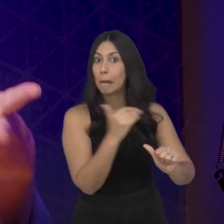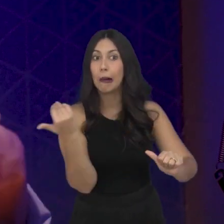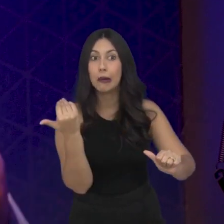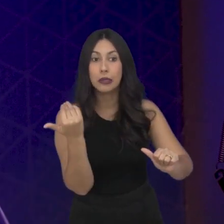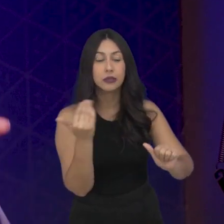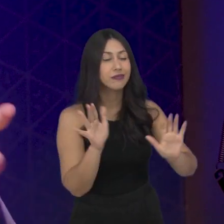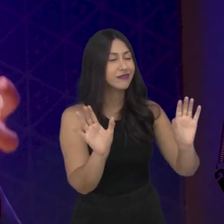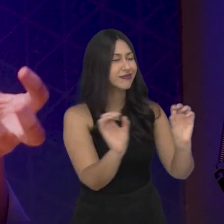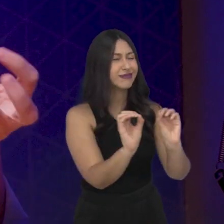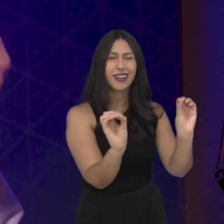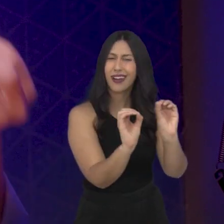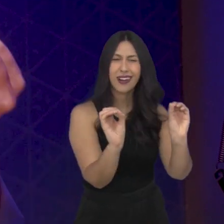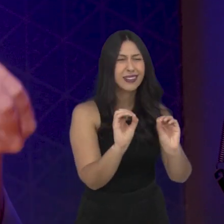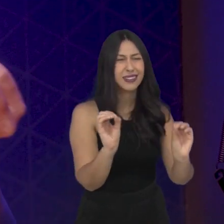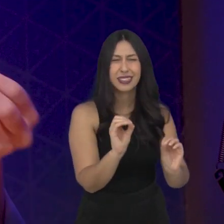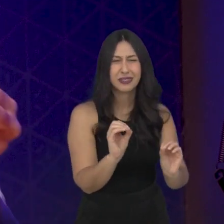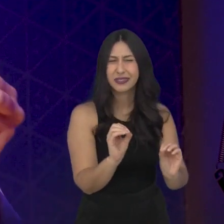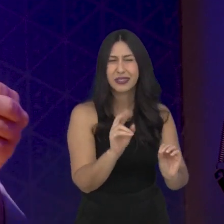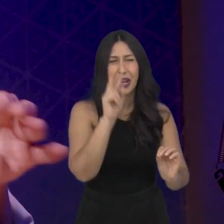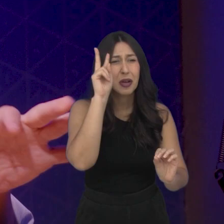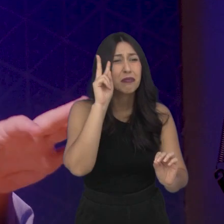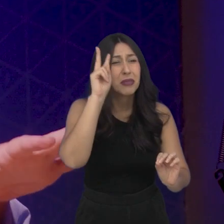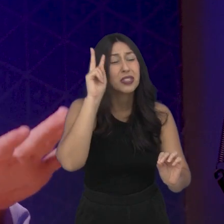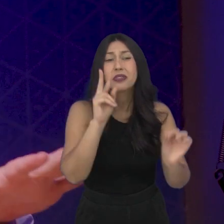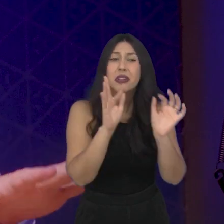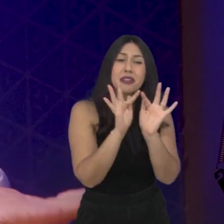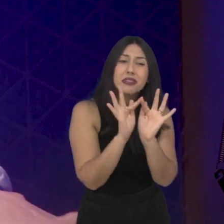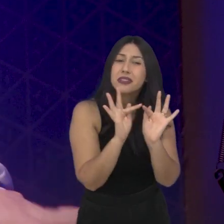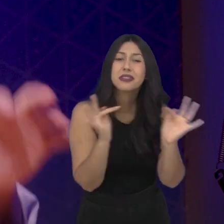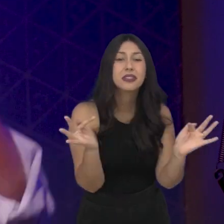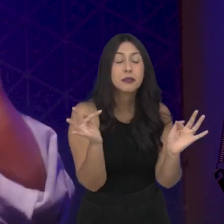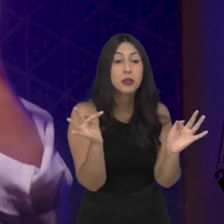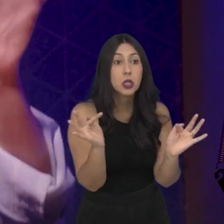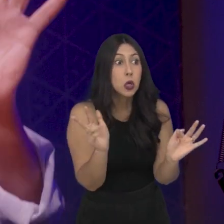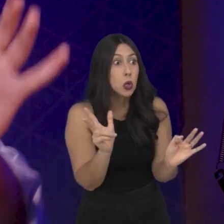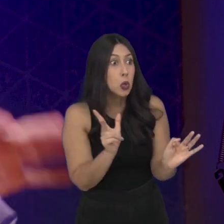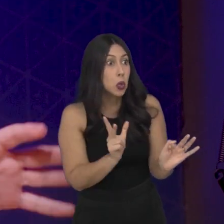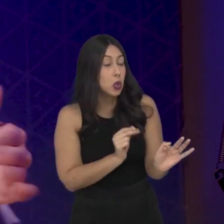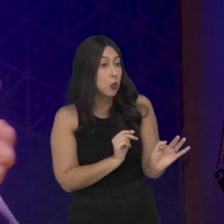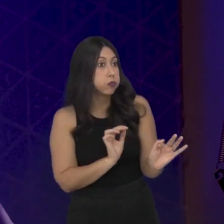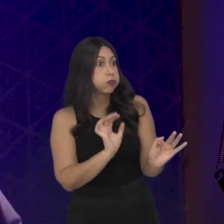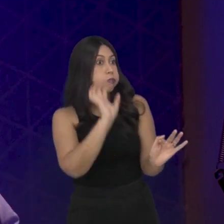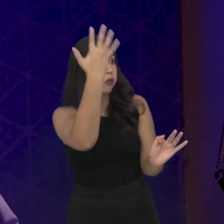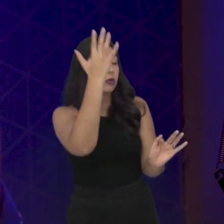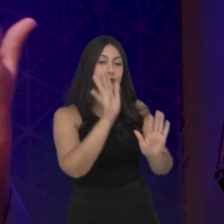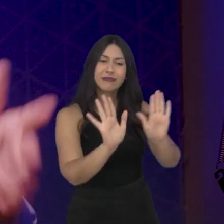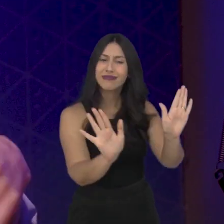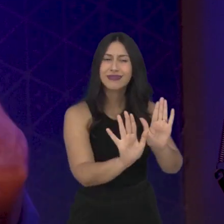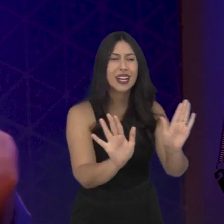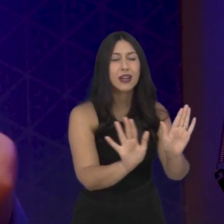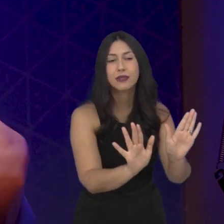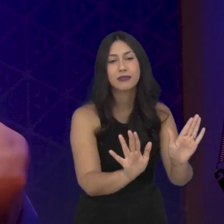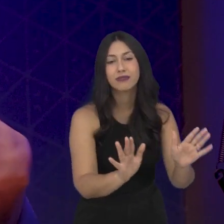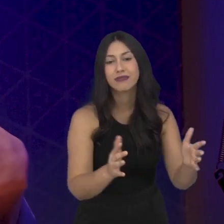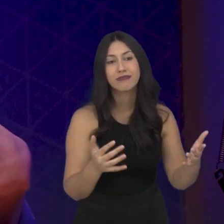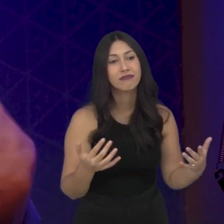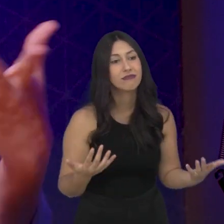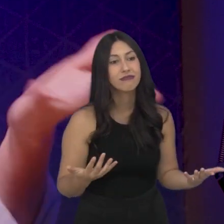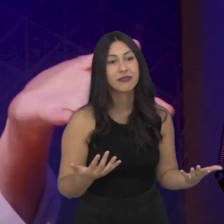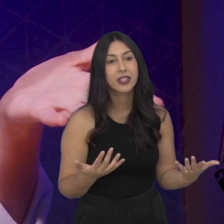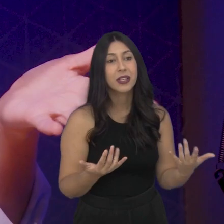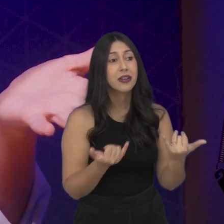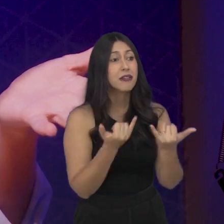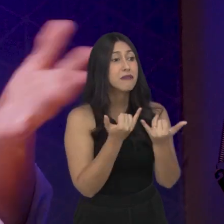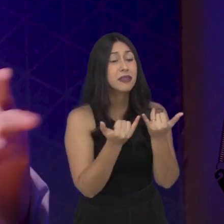mortes, enfim. Não tem grandes acontecimentos assim que você para e, nossa, um ápice. Não, é como se fosse bem assim,